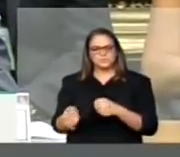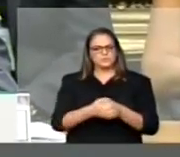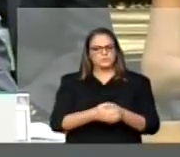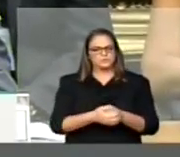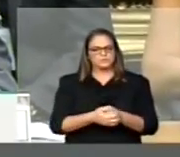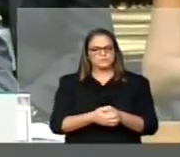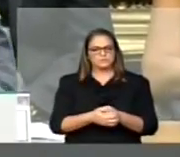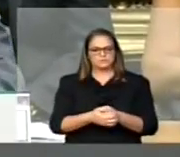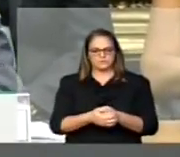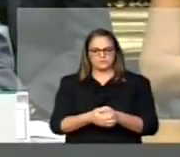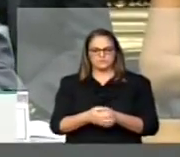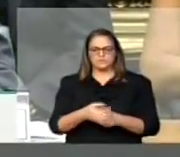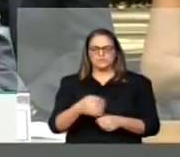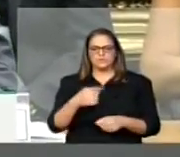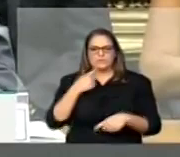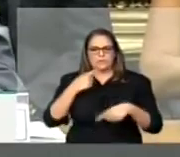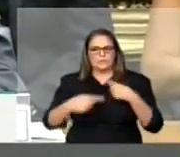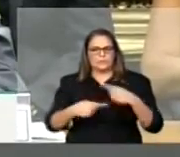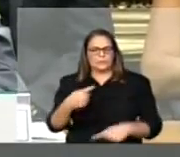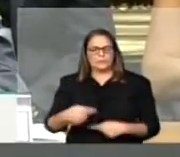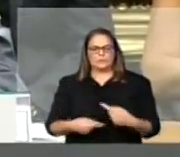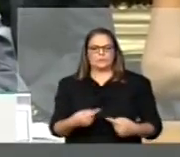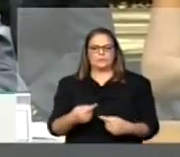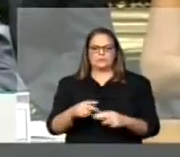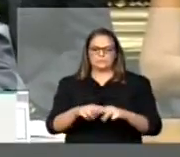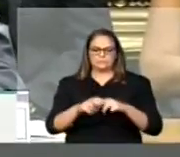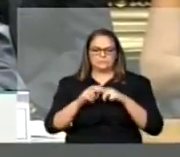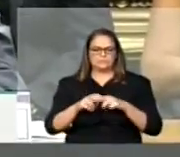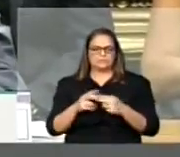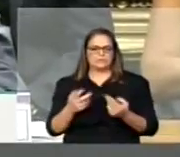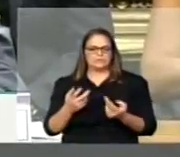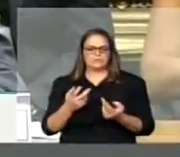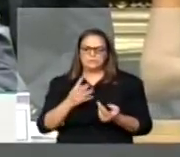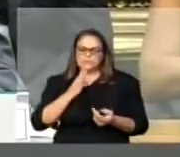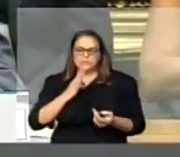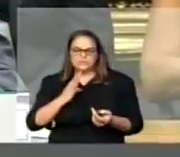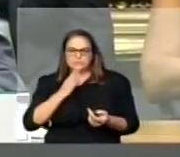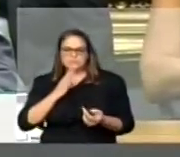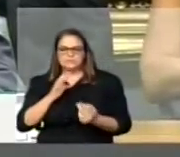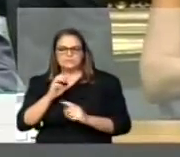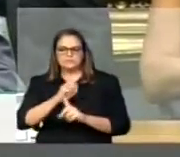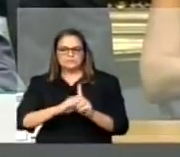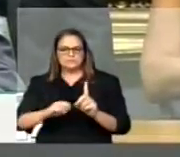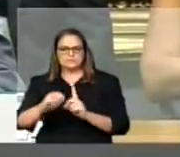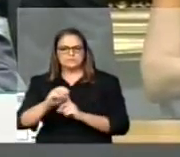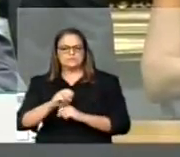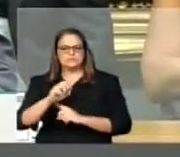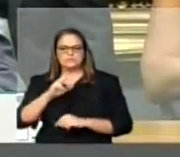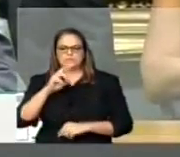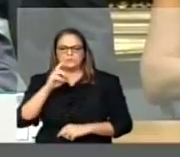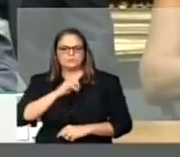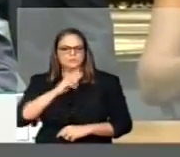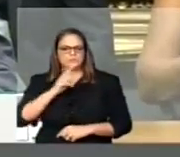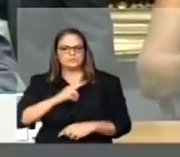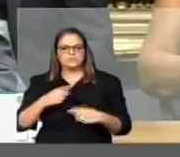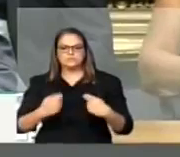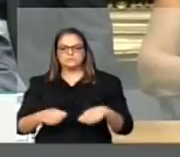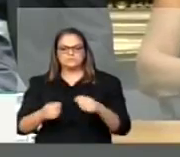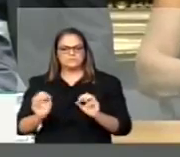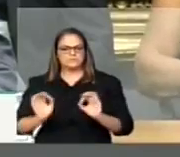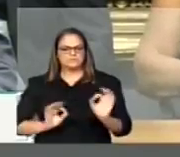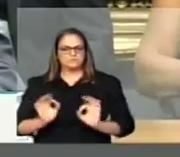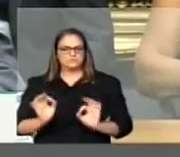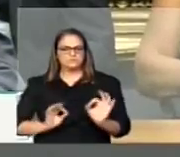postergou ao máximo seu conhecimento pela sociedade e a adoção de urgentes ajustes estruturais, imobilismo